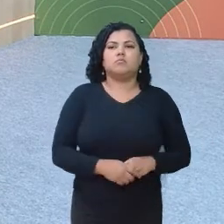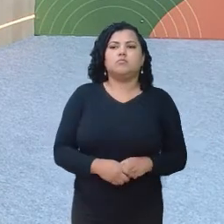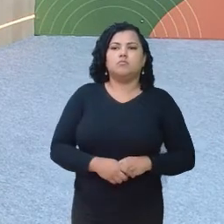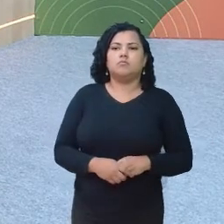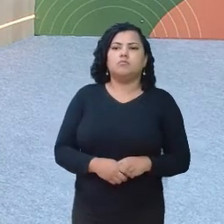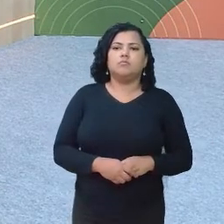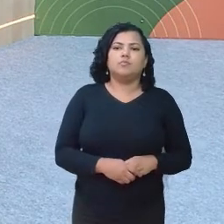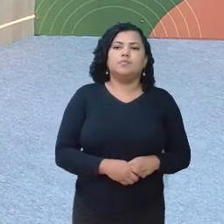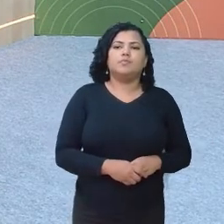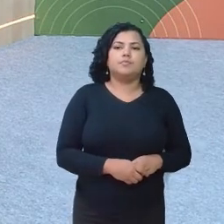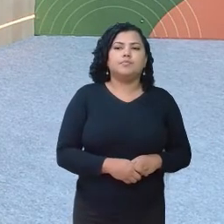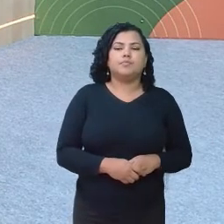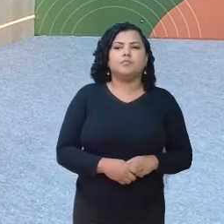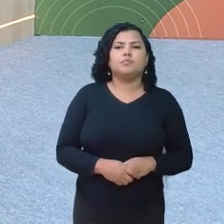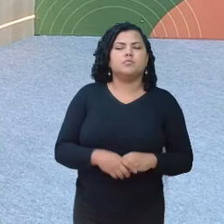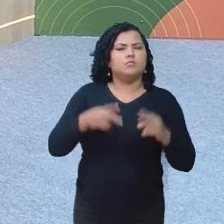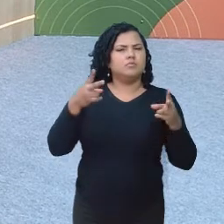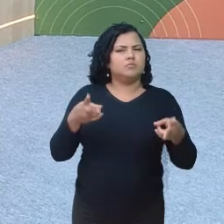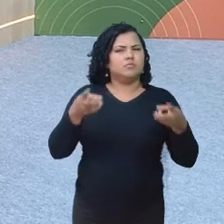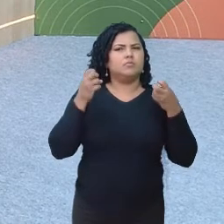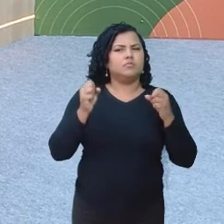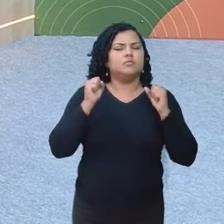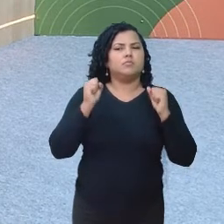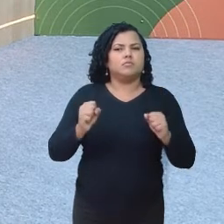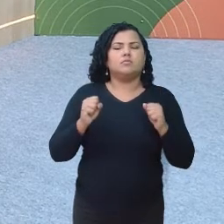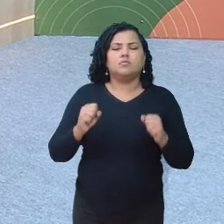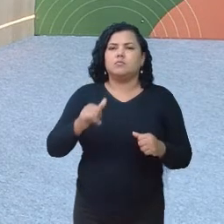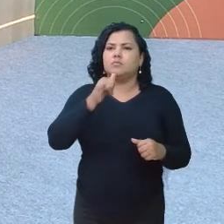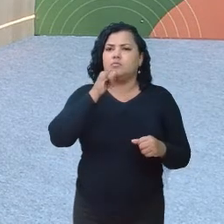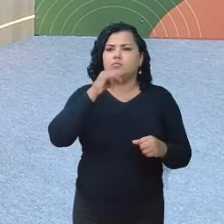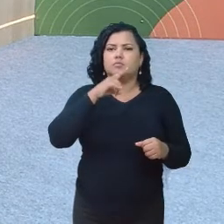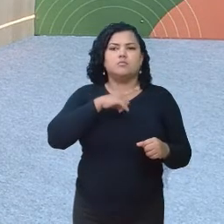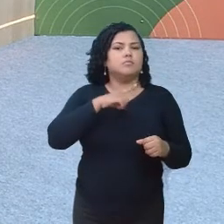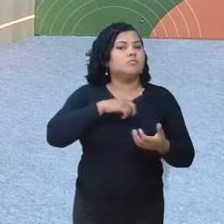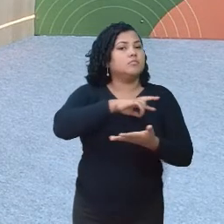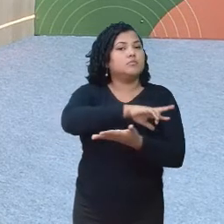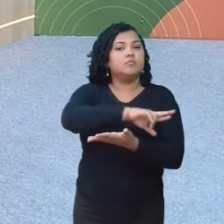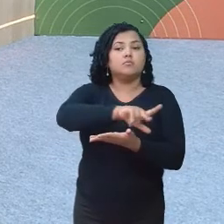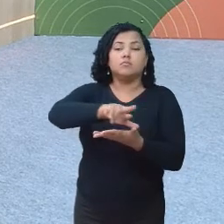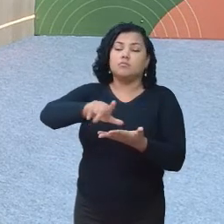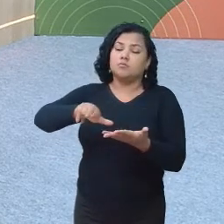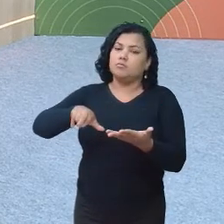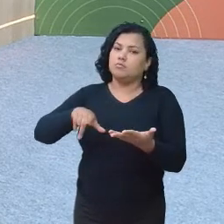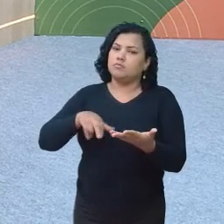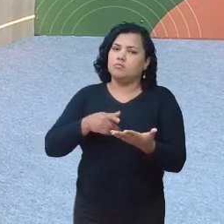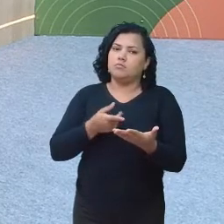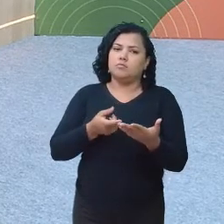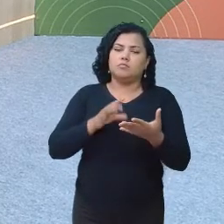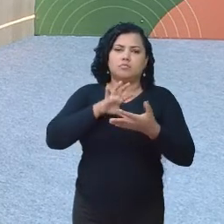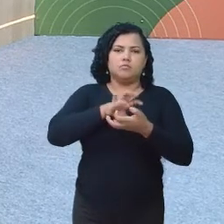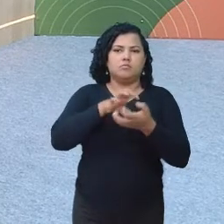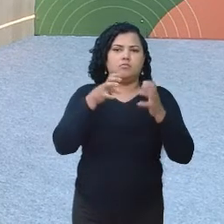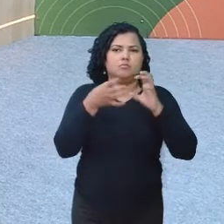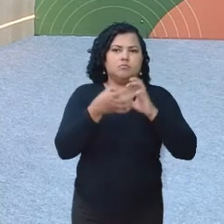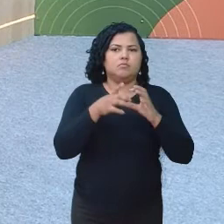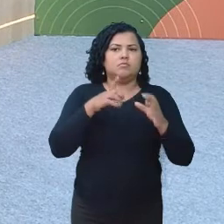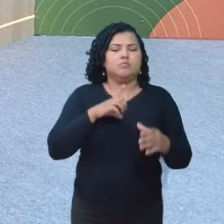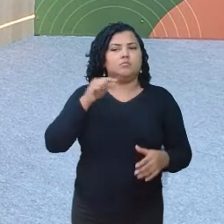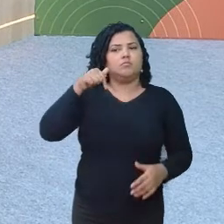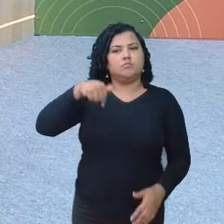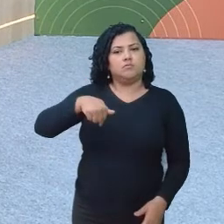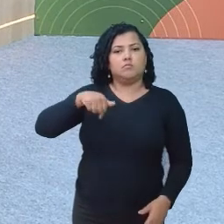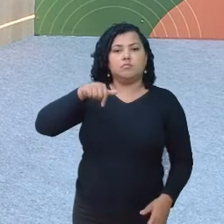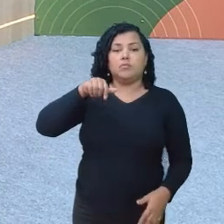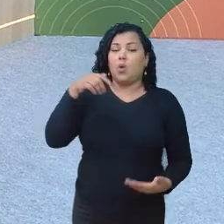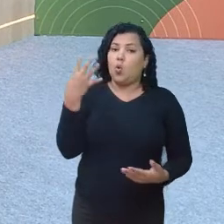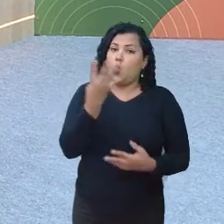MEC. A gente vai observar que eu posso compor diversas figuras que eu classifico como quadriláteros. Nessa primeira eu